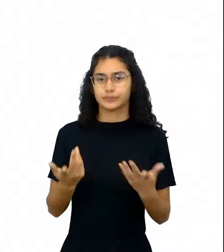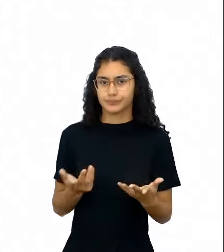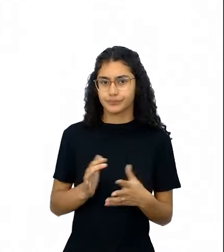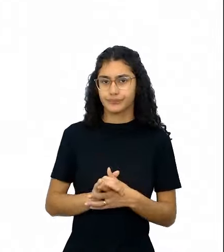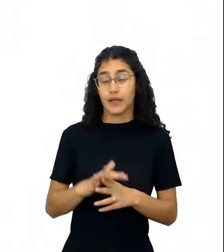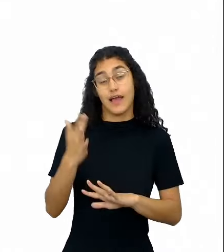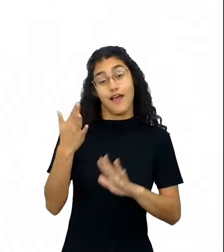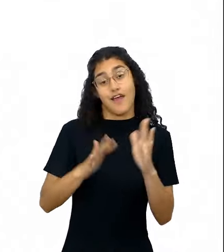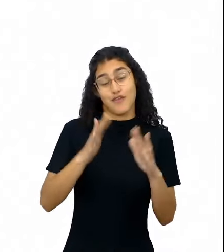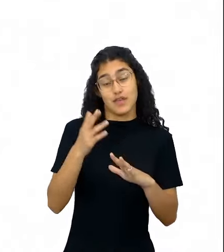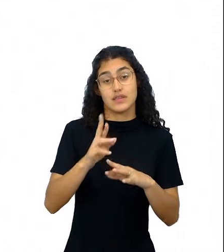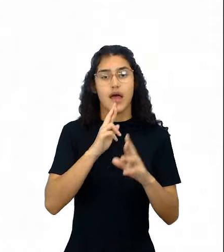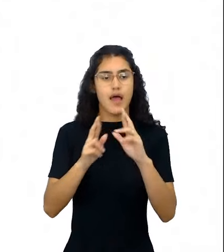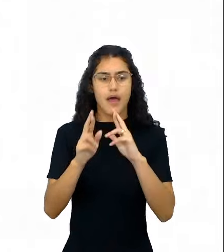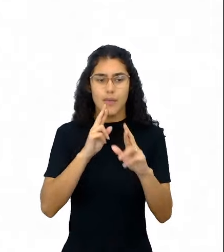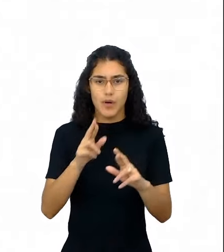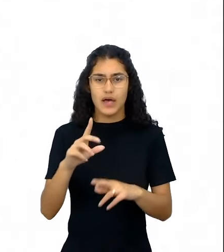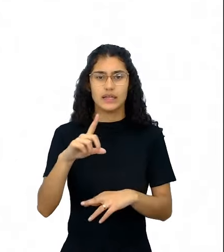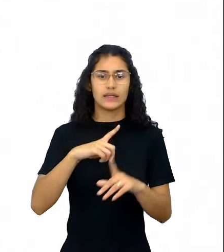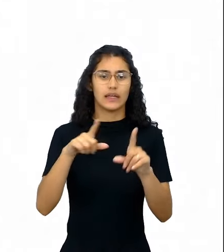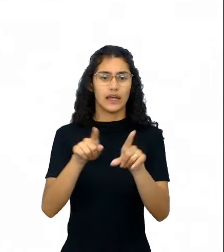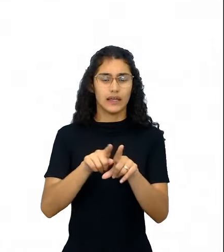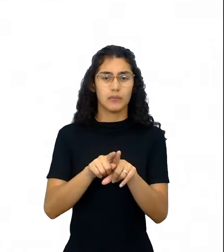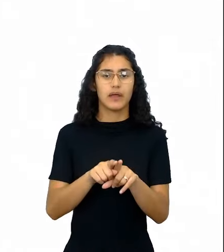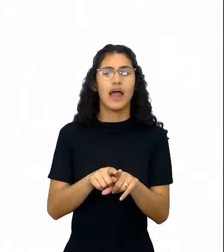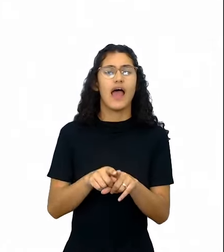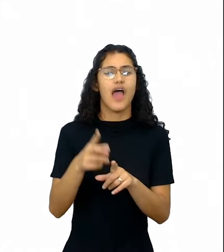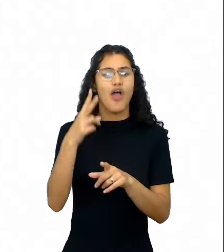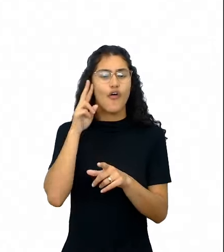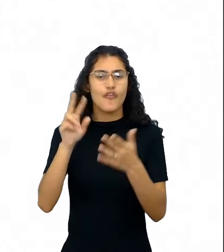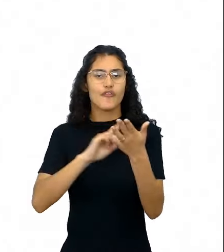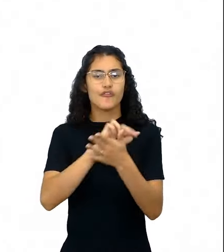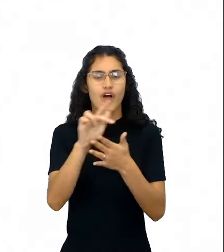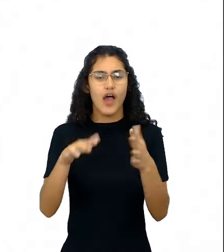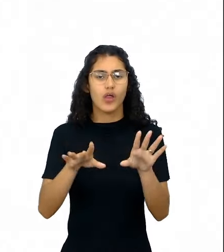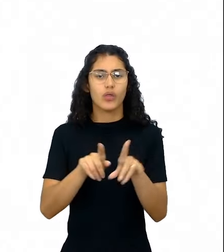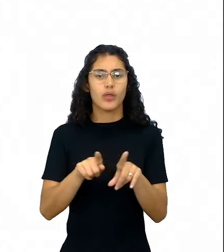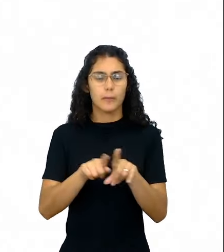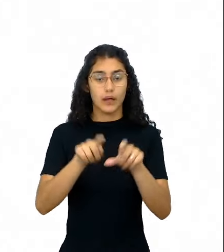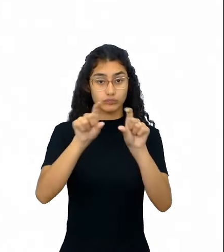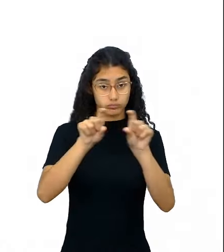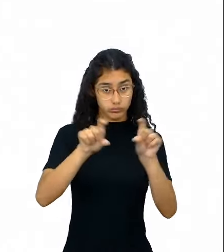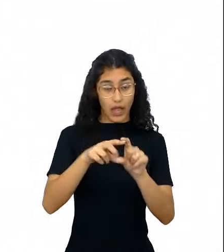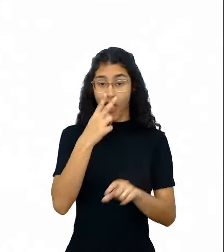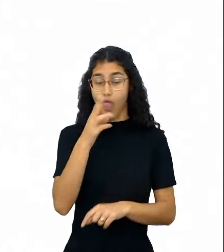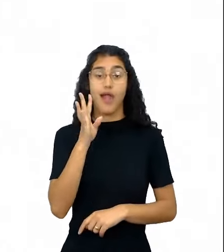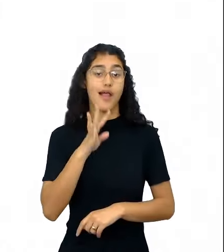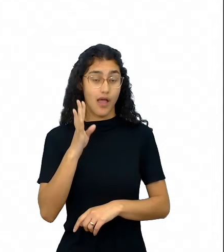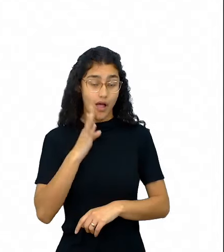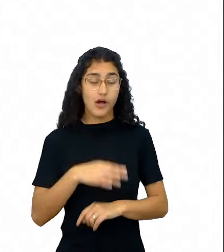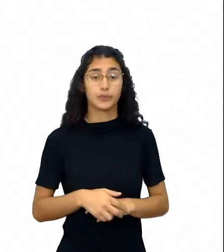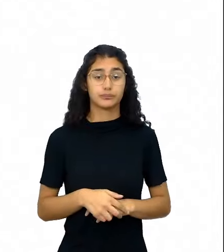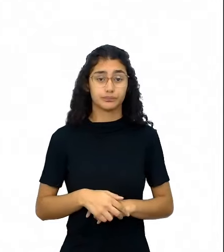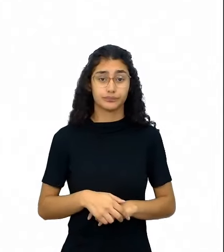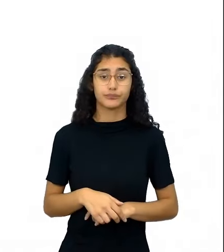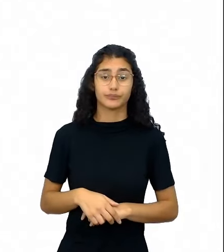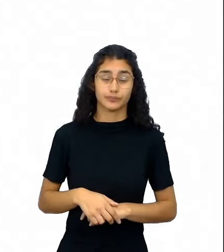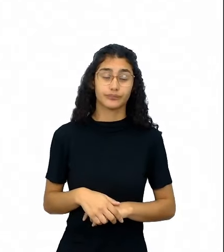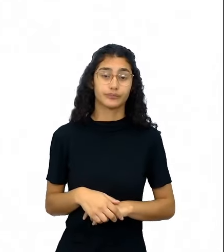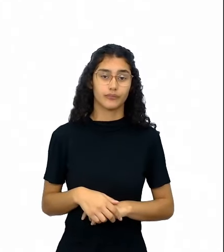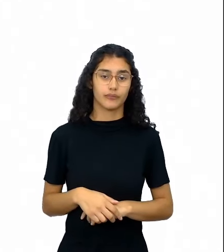às vezes as respostas vêm, eu vi o Obelix e Asterix em História em Quadrinhos, eu achei muito legal, e